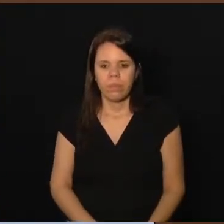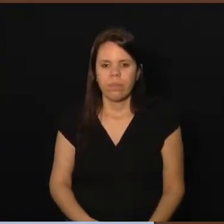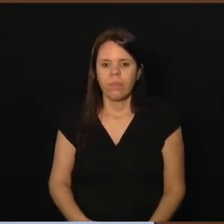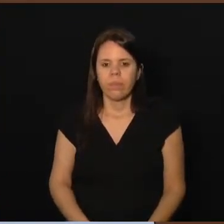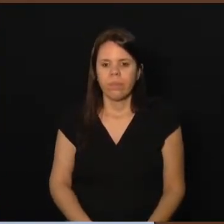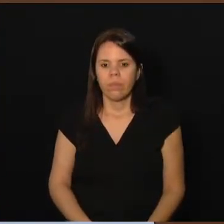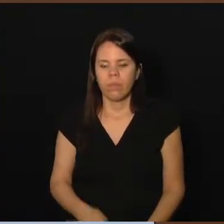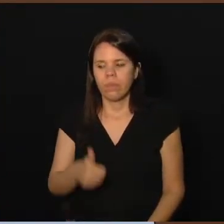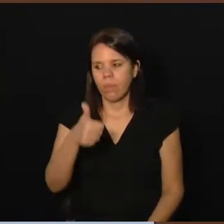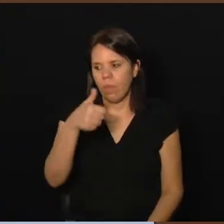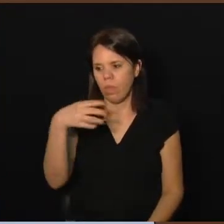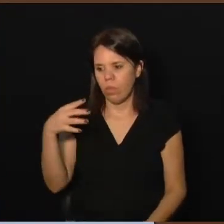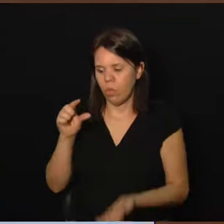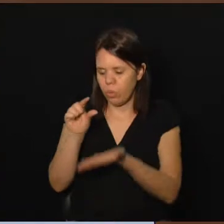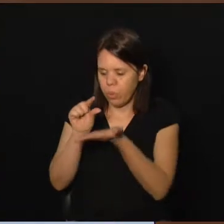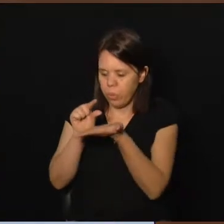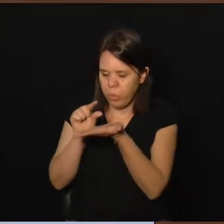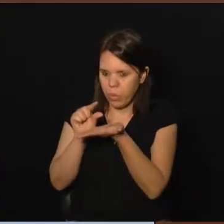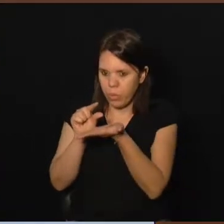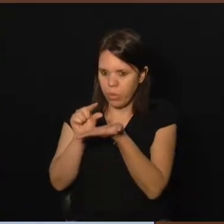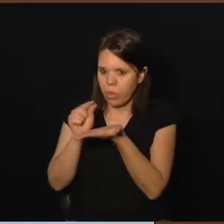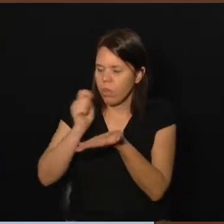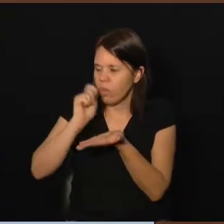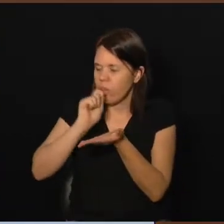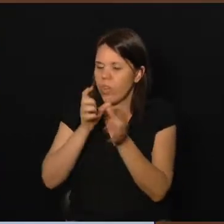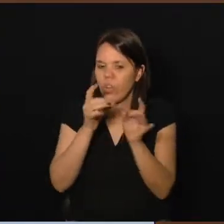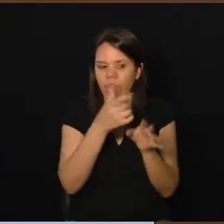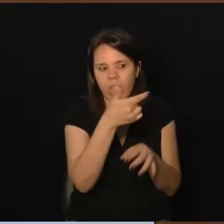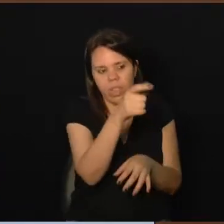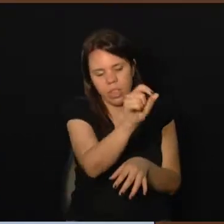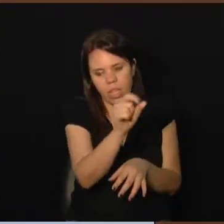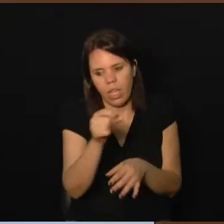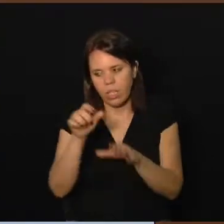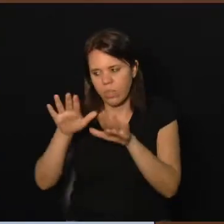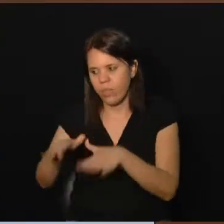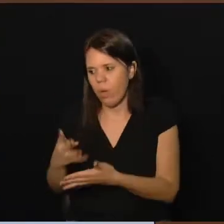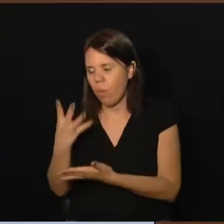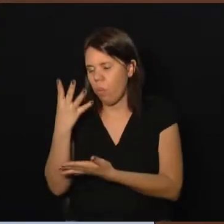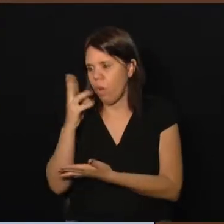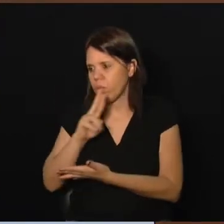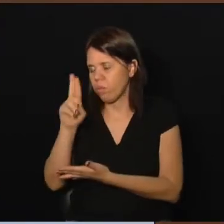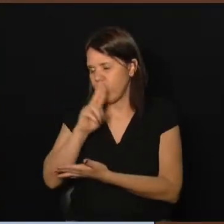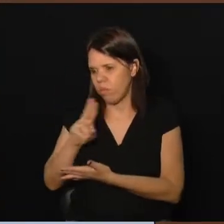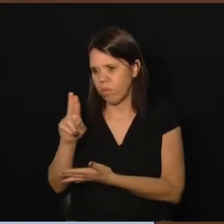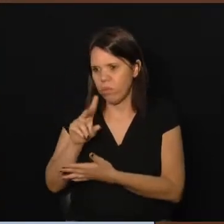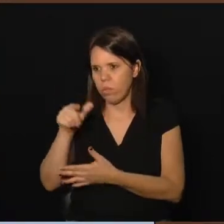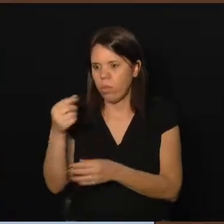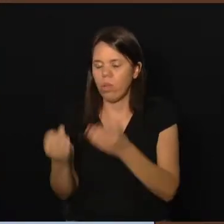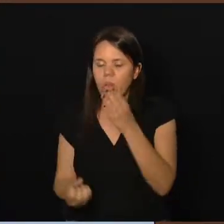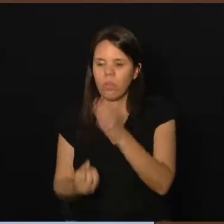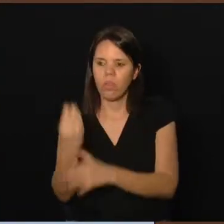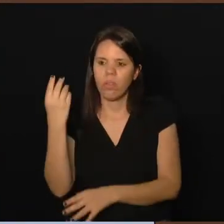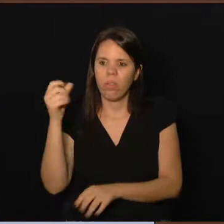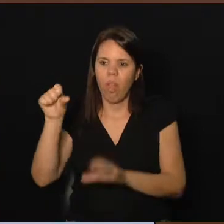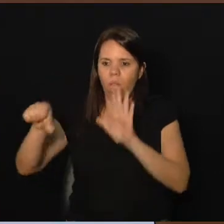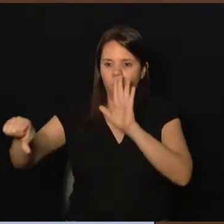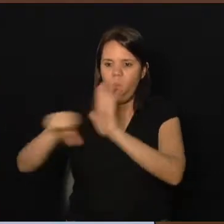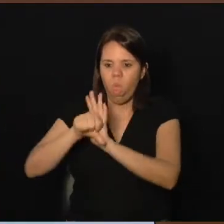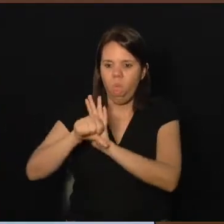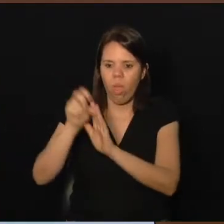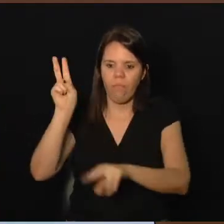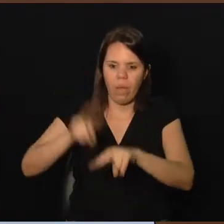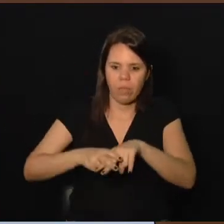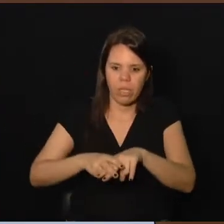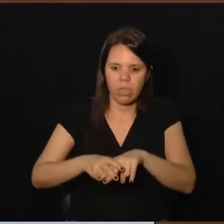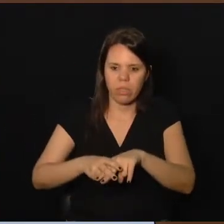de cocaína, vende 10, fica com 4. E o que eles fazem normalmente para acabar caindo no sistema prisional? Quando eles recebem 14 pinos para